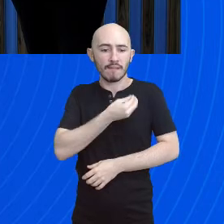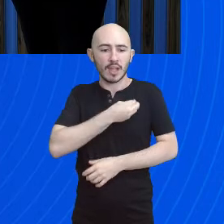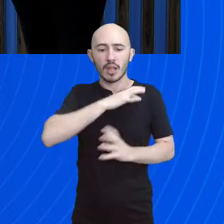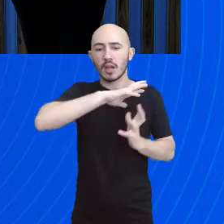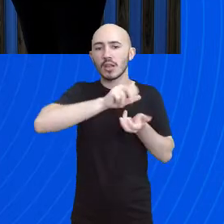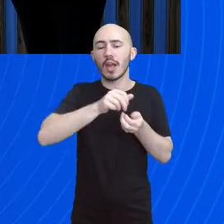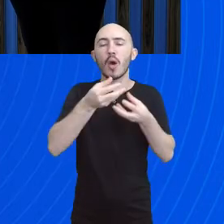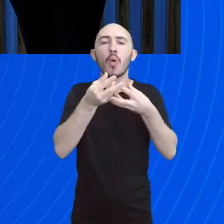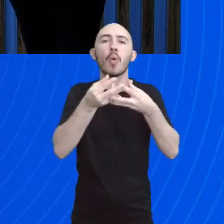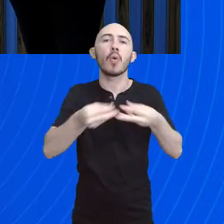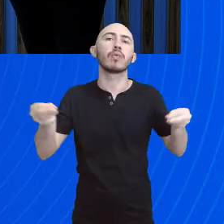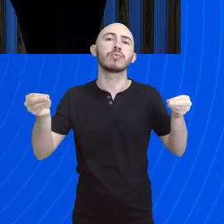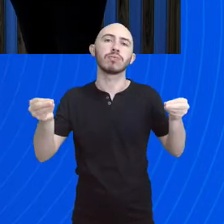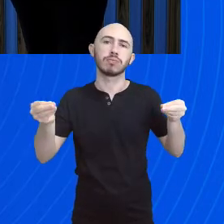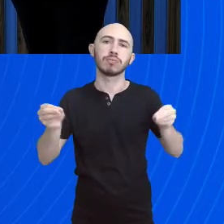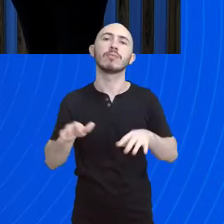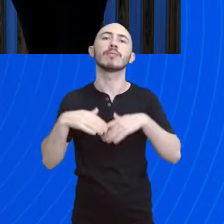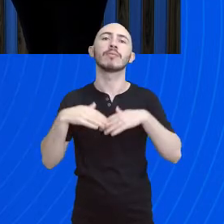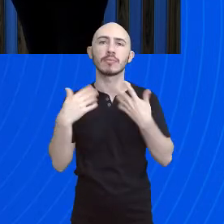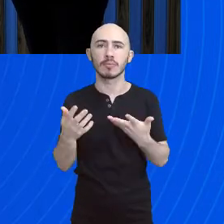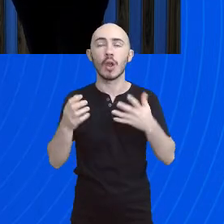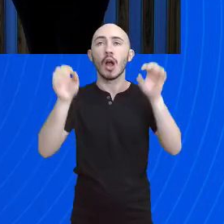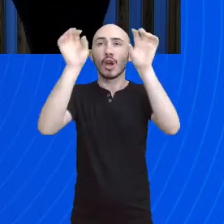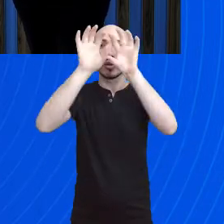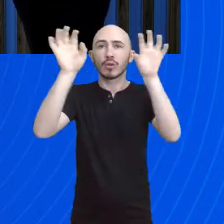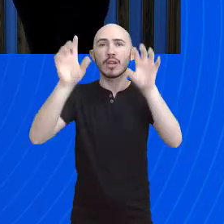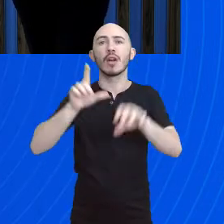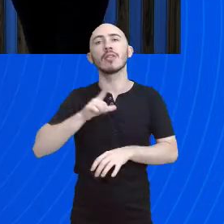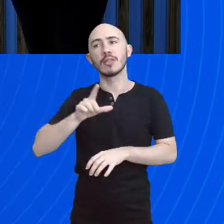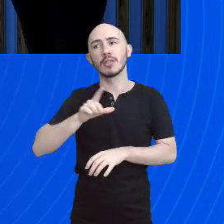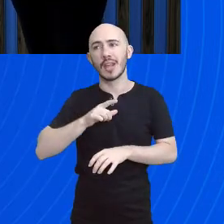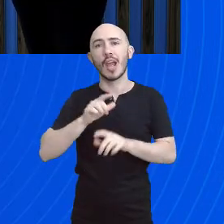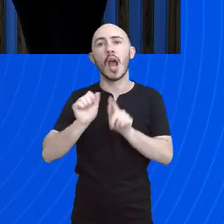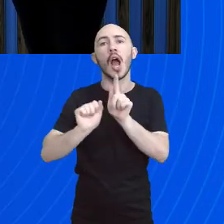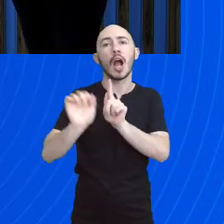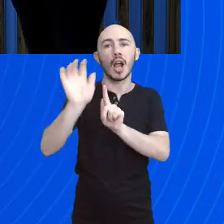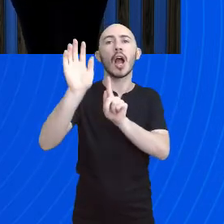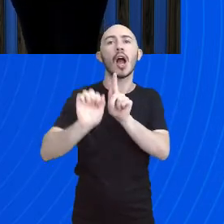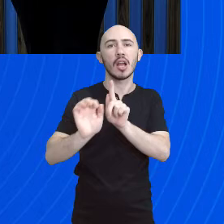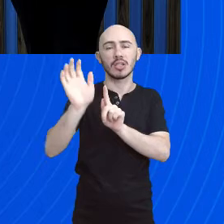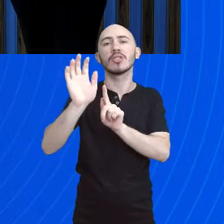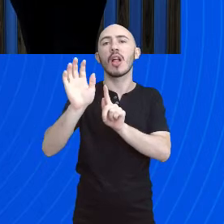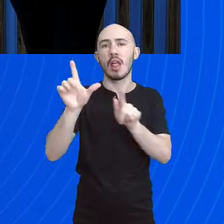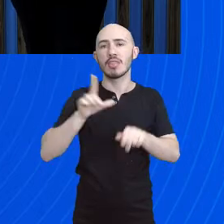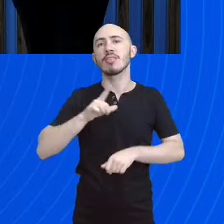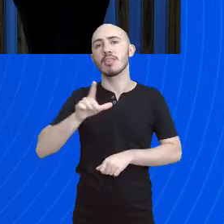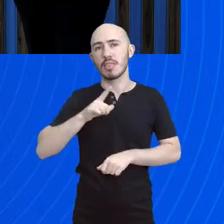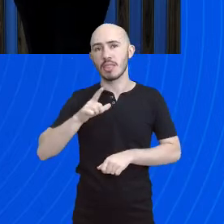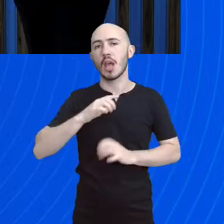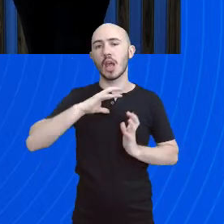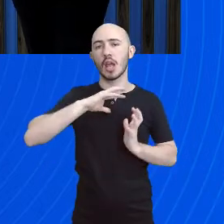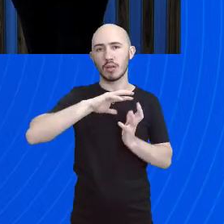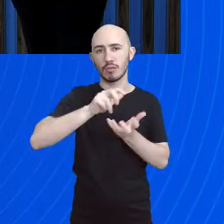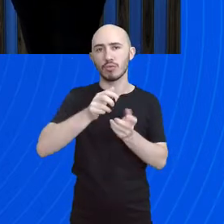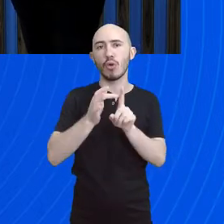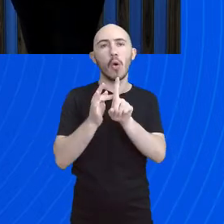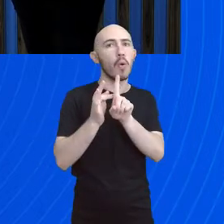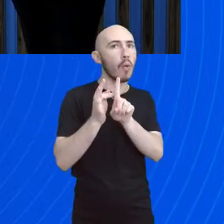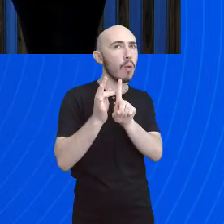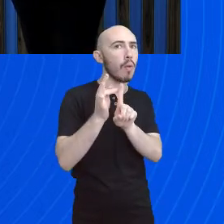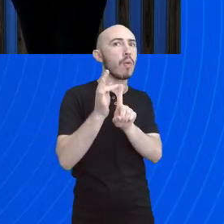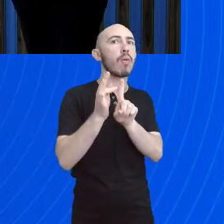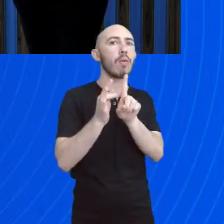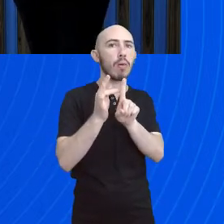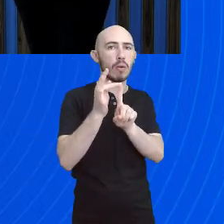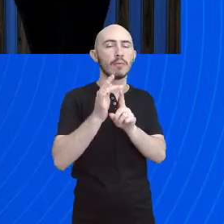porque na nossa atmosfera existem os gases de efeito estufa. Lembra disso? Falei numa aulinha próxima dessa,